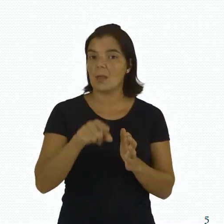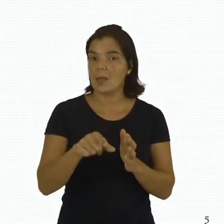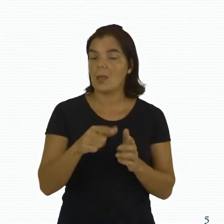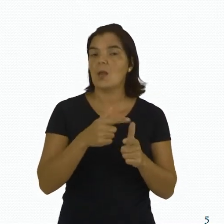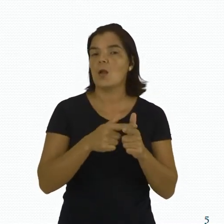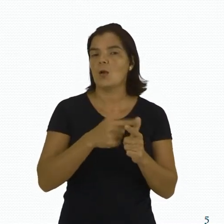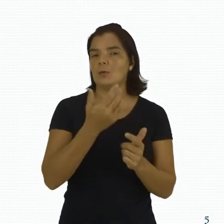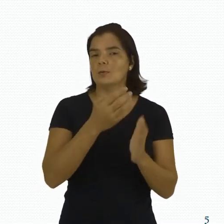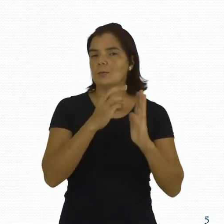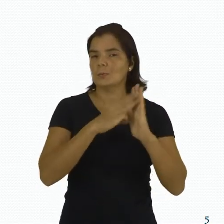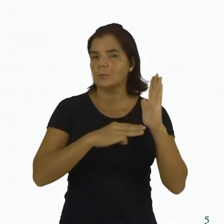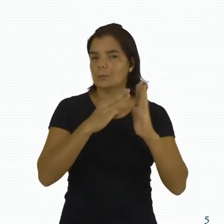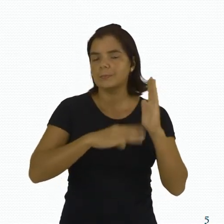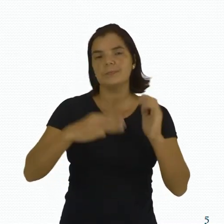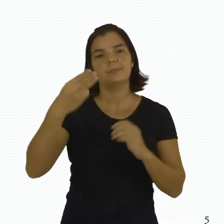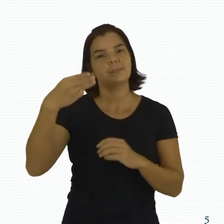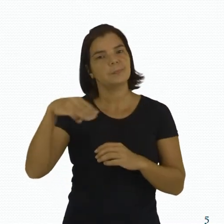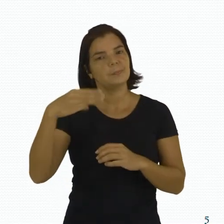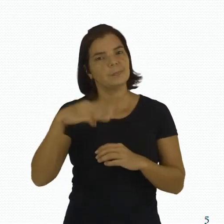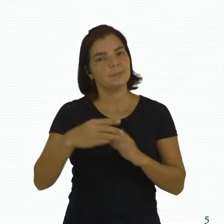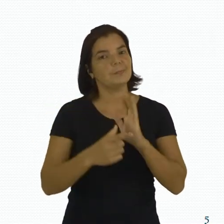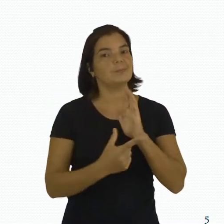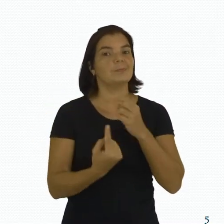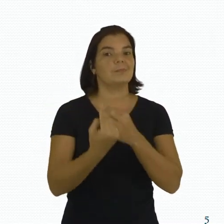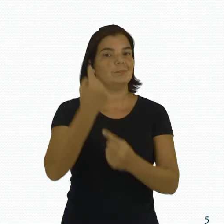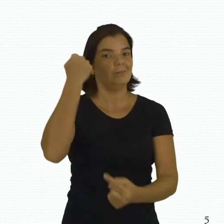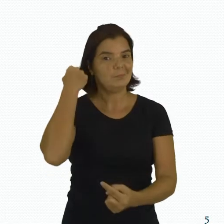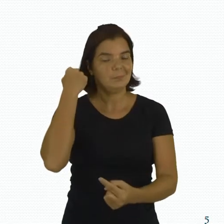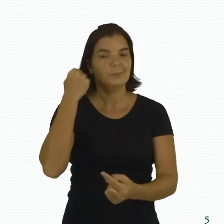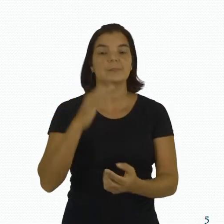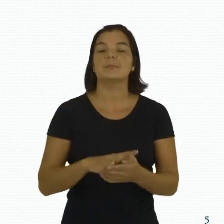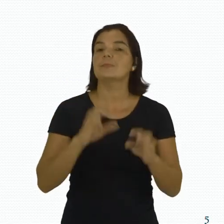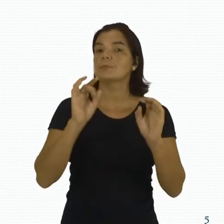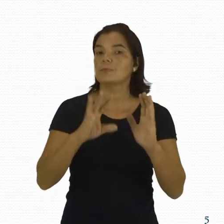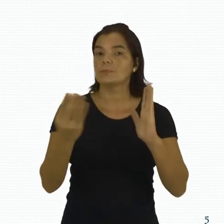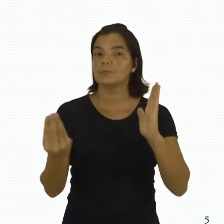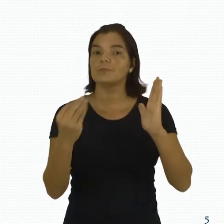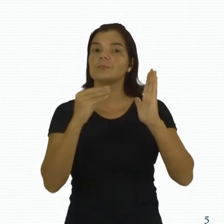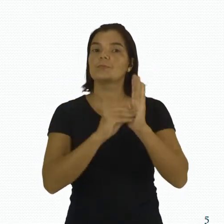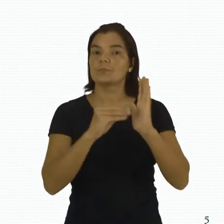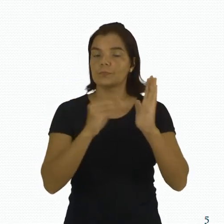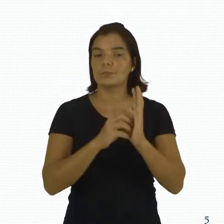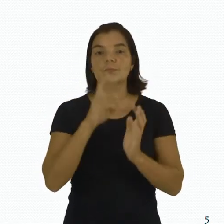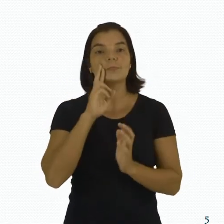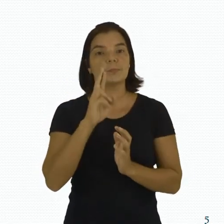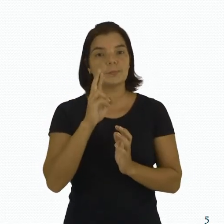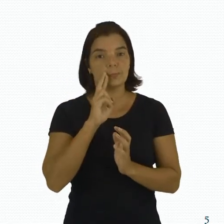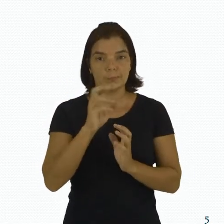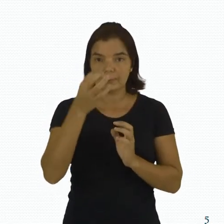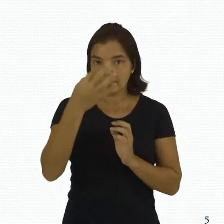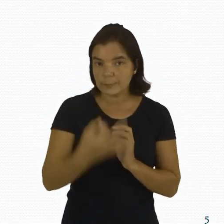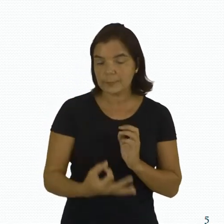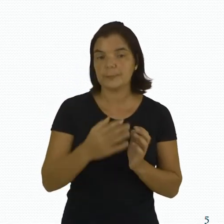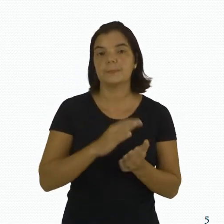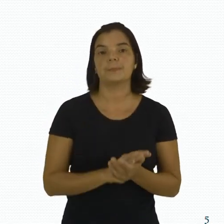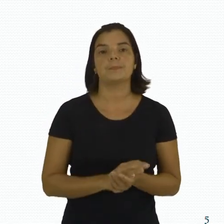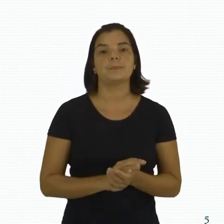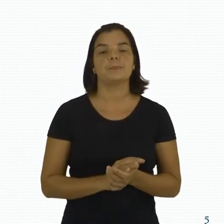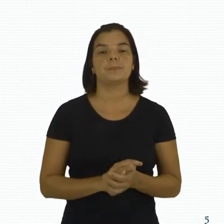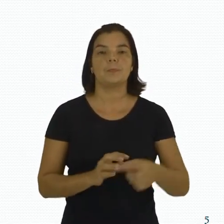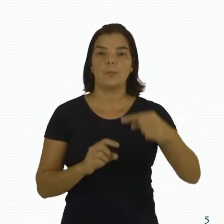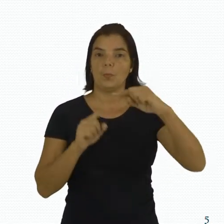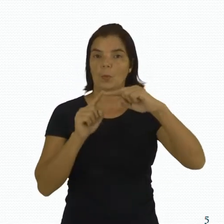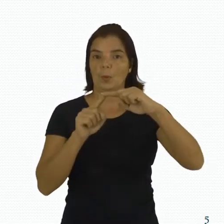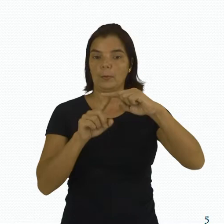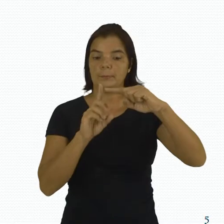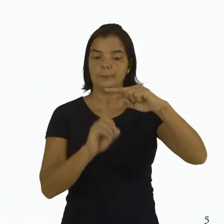consequência daquele método matemático que eu falei lá do início. Então aqui a gente só vai aplicar os resultados dele, certo? Então vamos lá,